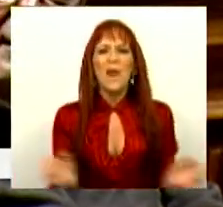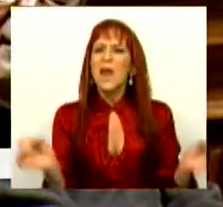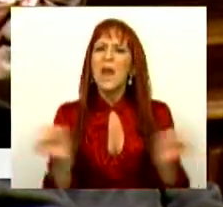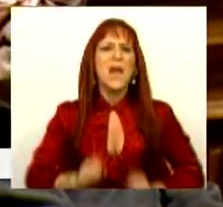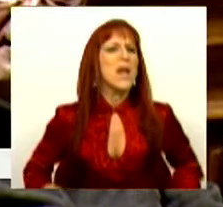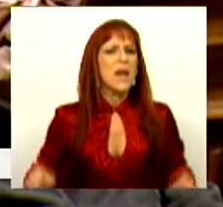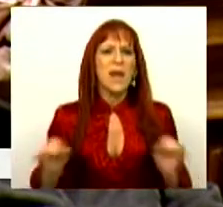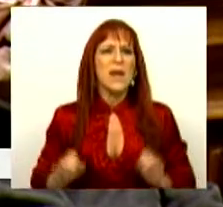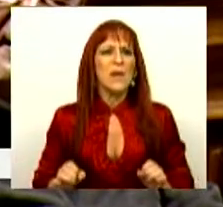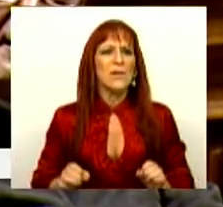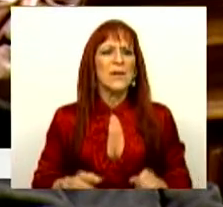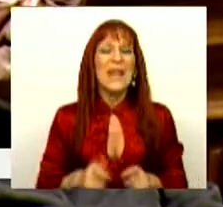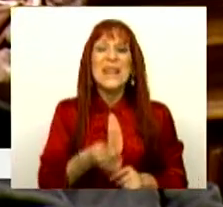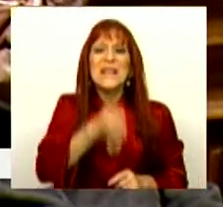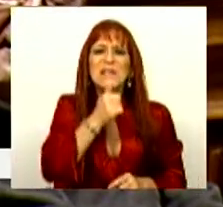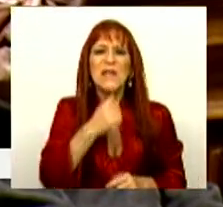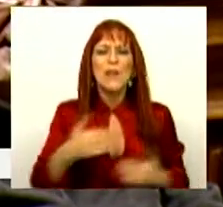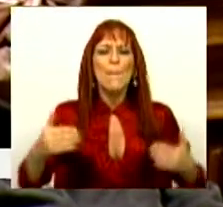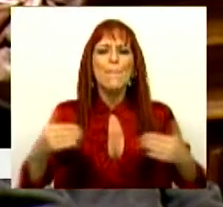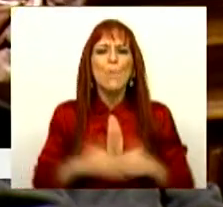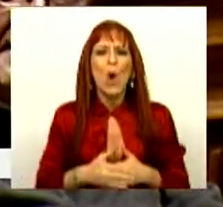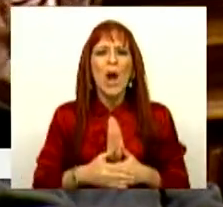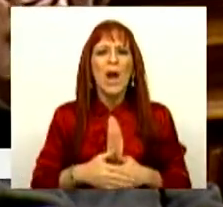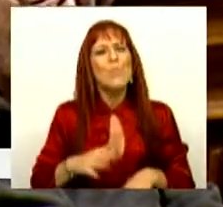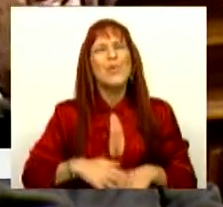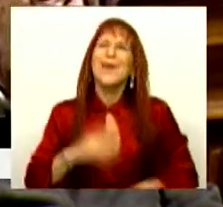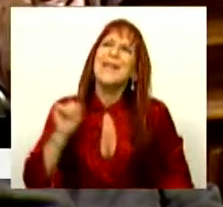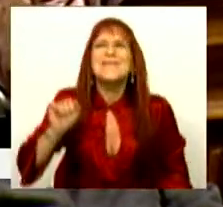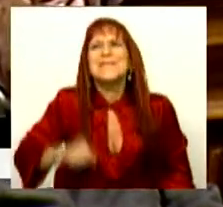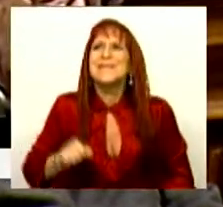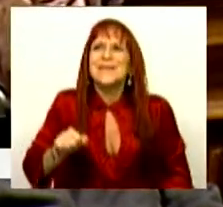Ninguém decide morrer porque sim.